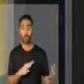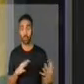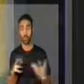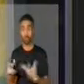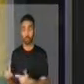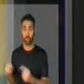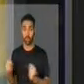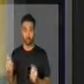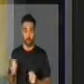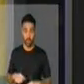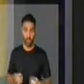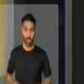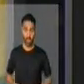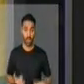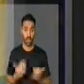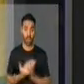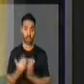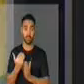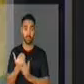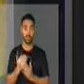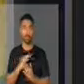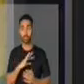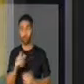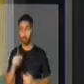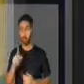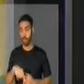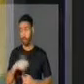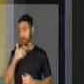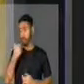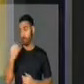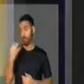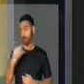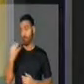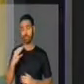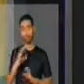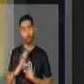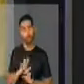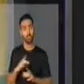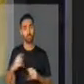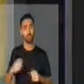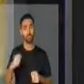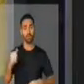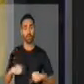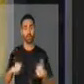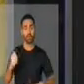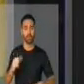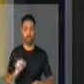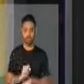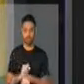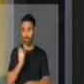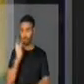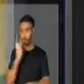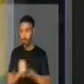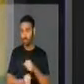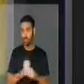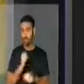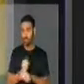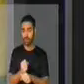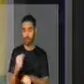são custo-efetivas, nem todas são efetivas, mas precisam ser avaliadas. Não dá para esperar 2 anos para se